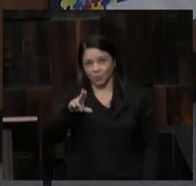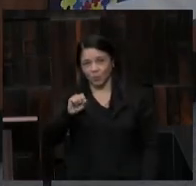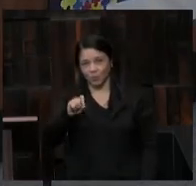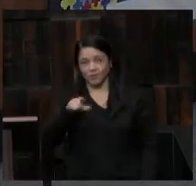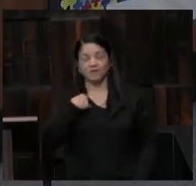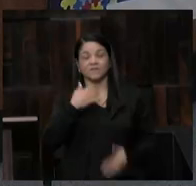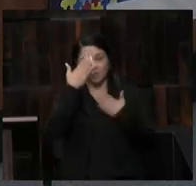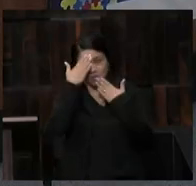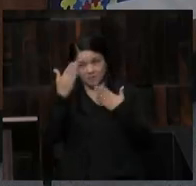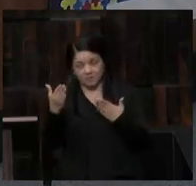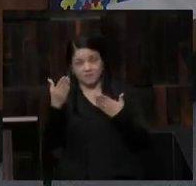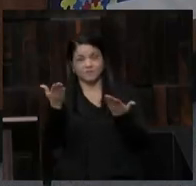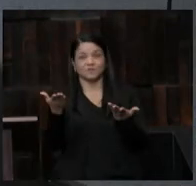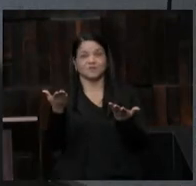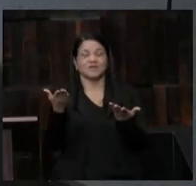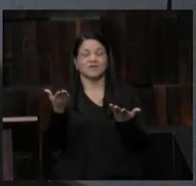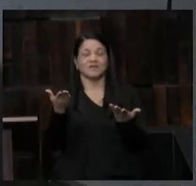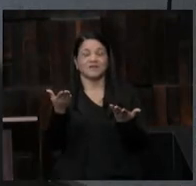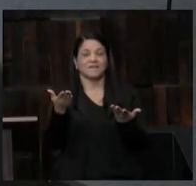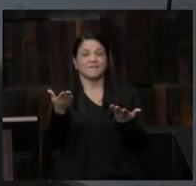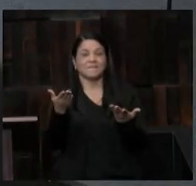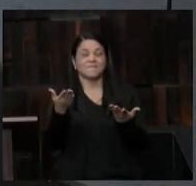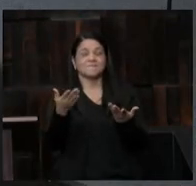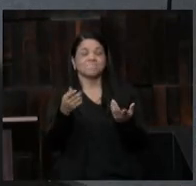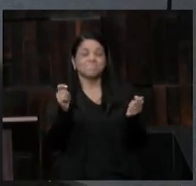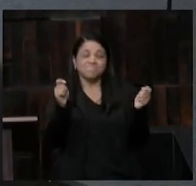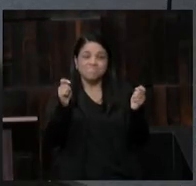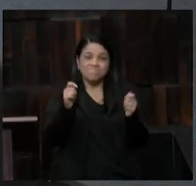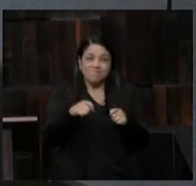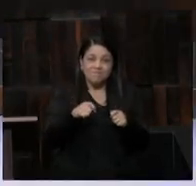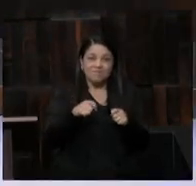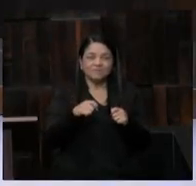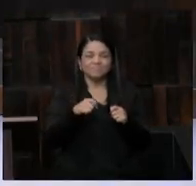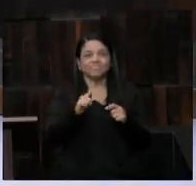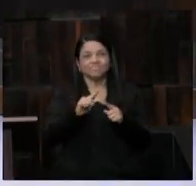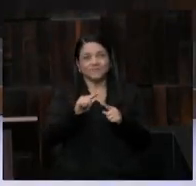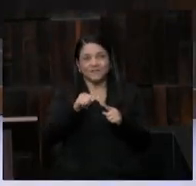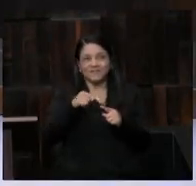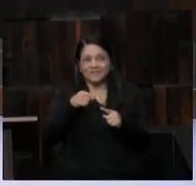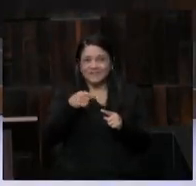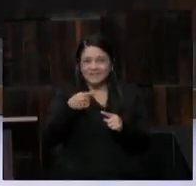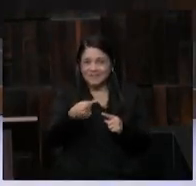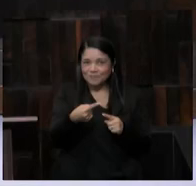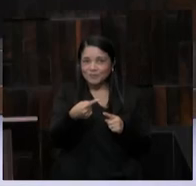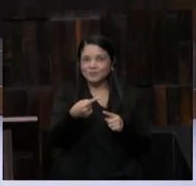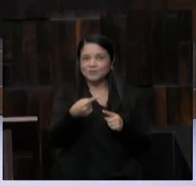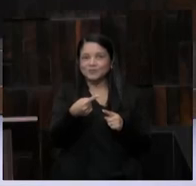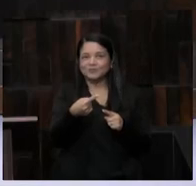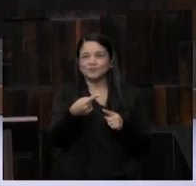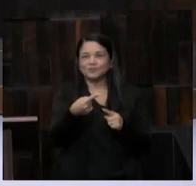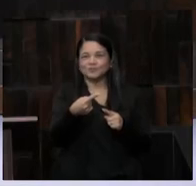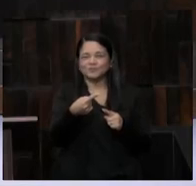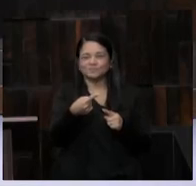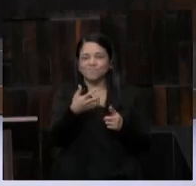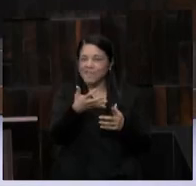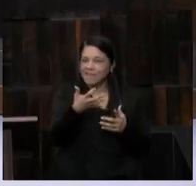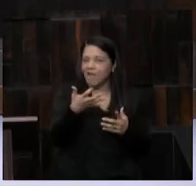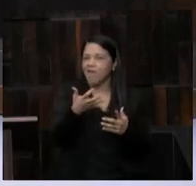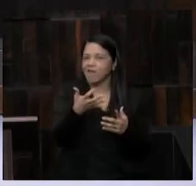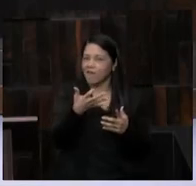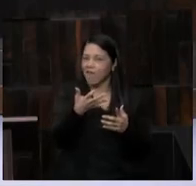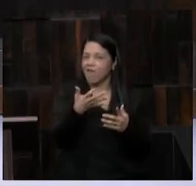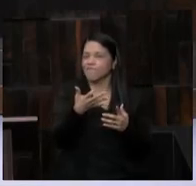muito exíguo, mas isso é para poder a gente depois ficar com o gostinho de quero mais e a